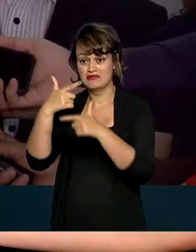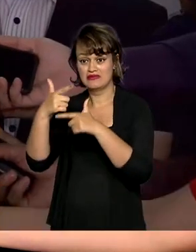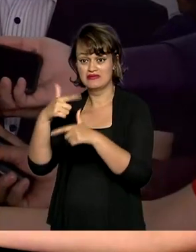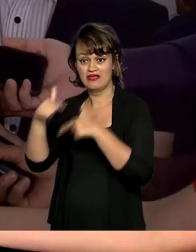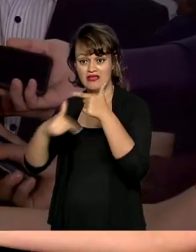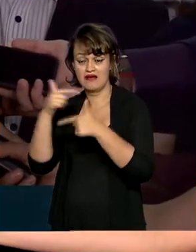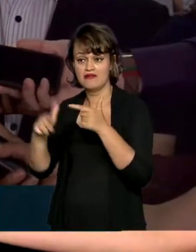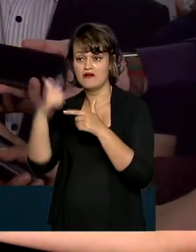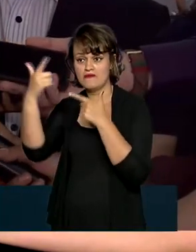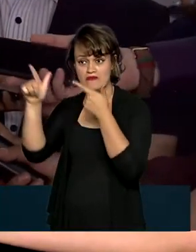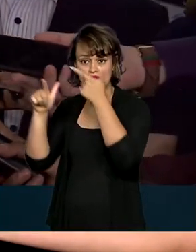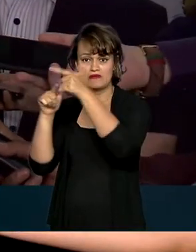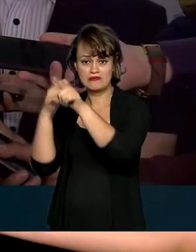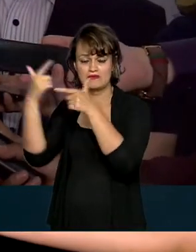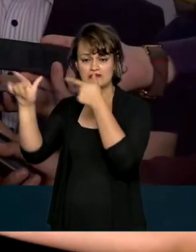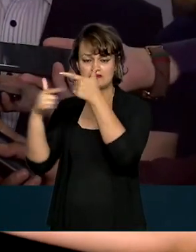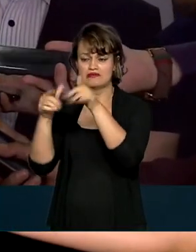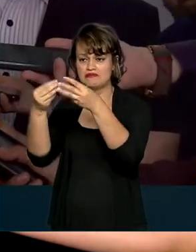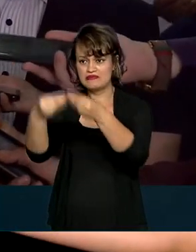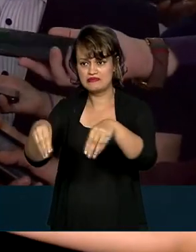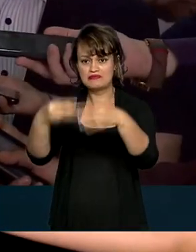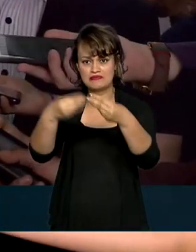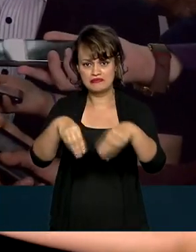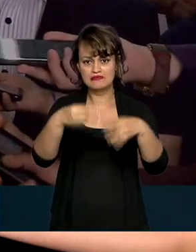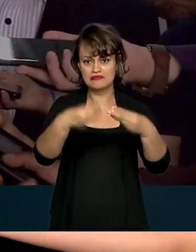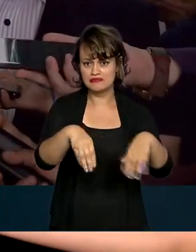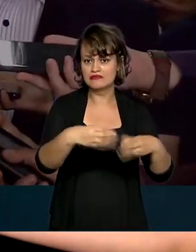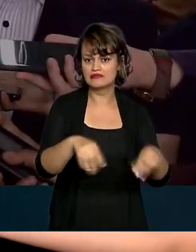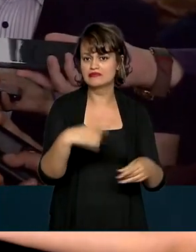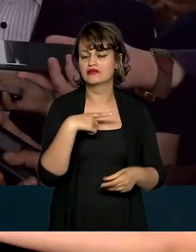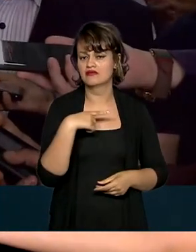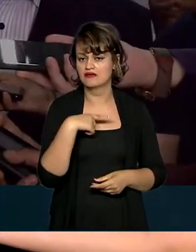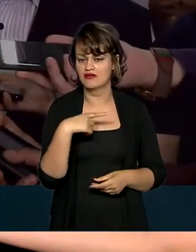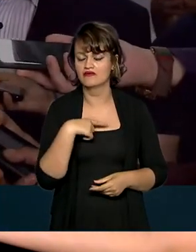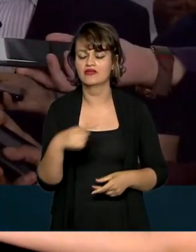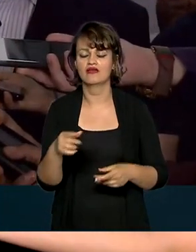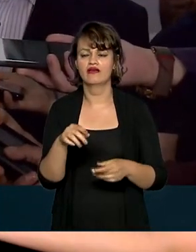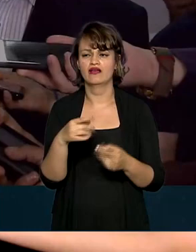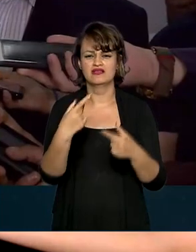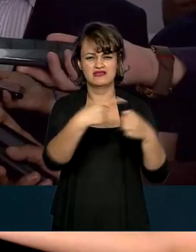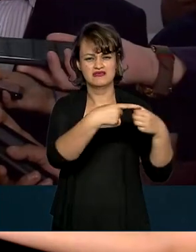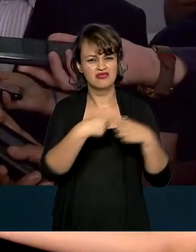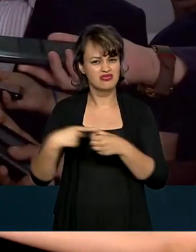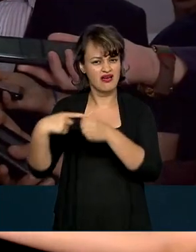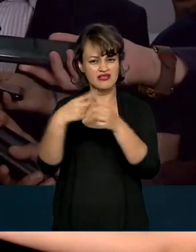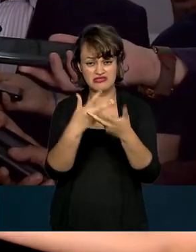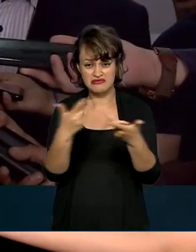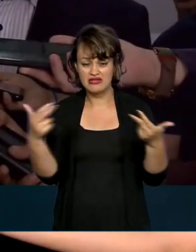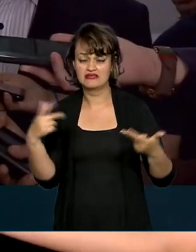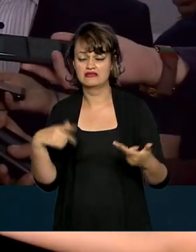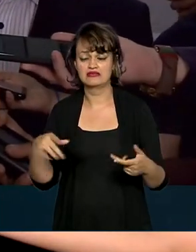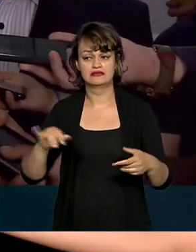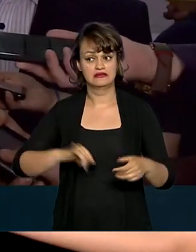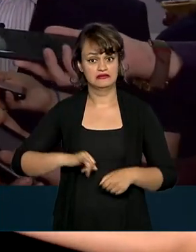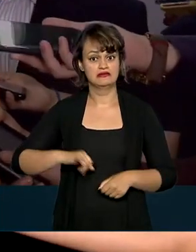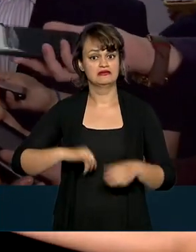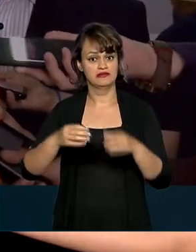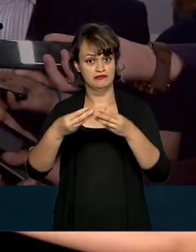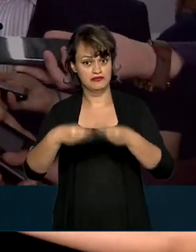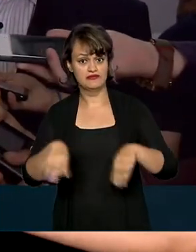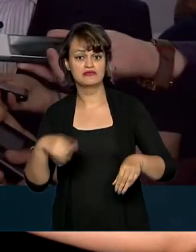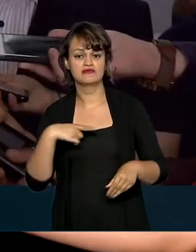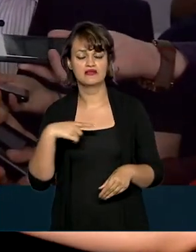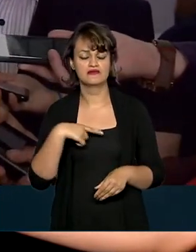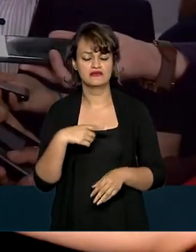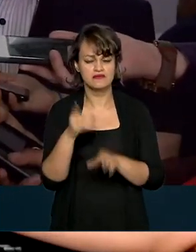plantadas que tiveram grandes prejuízos na costa leste, Três Lagoas, Inocência, enfim, aquela região. Nós